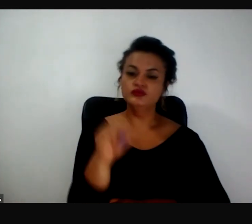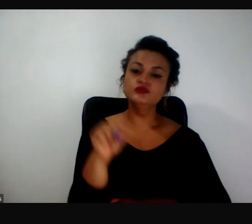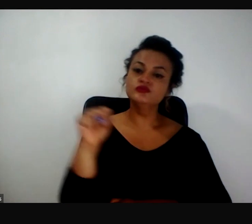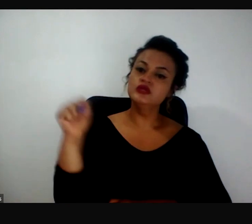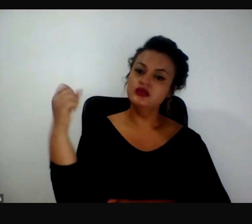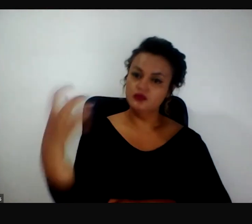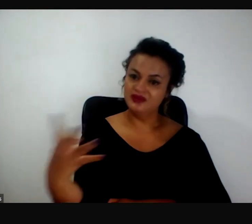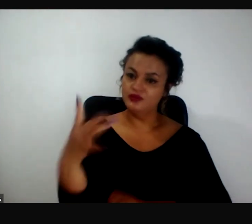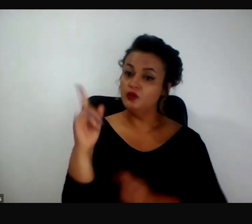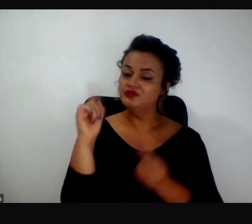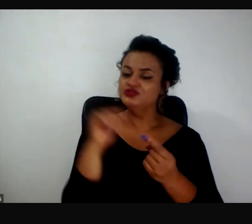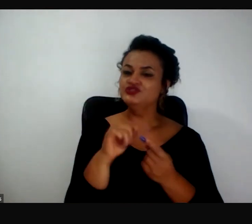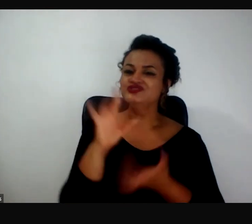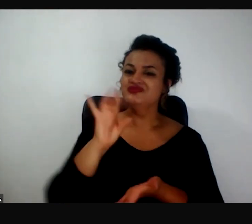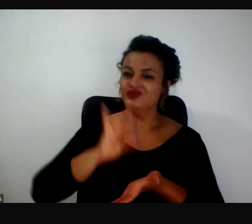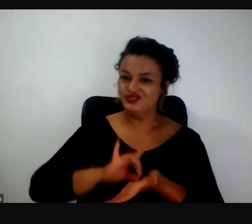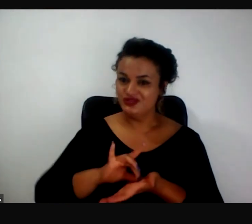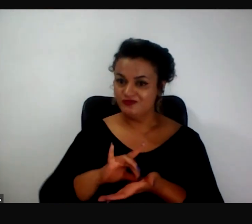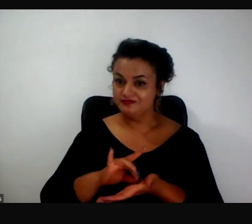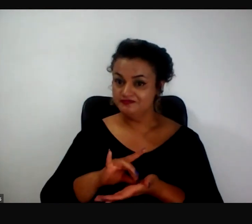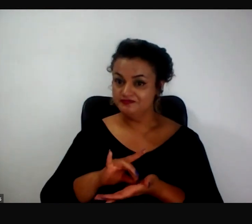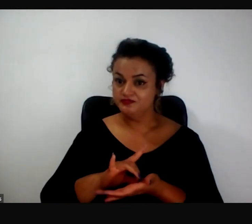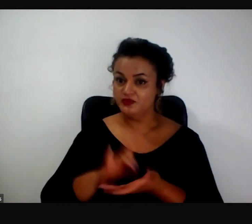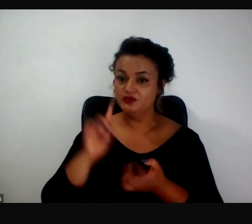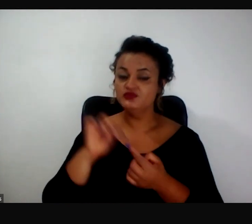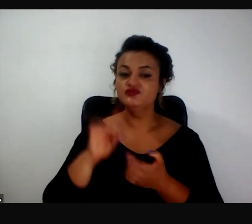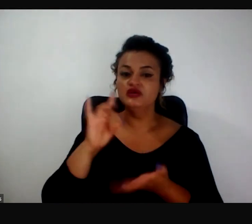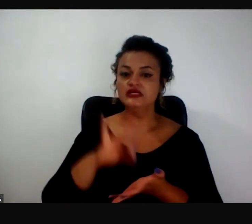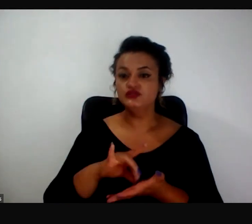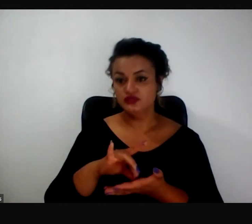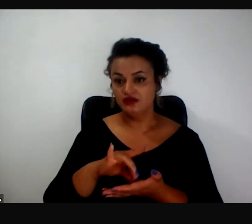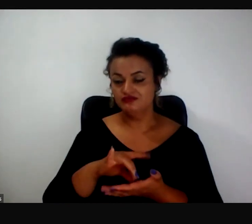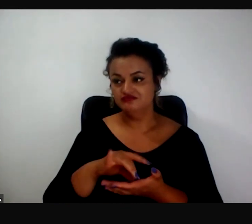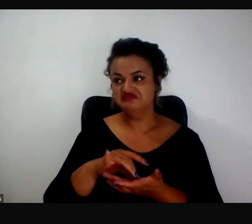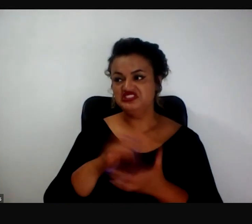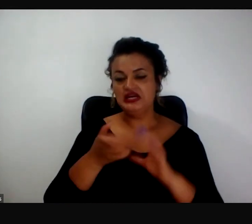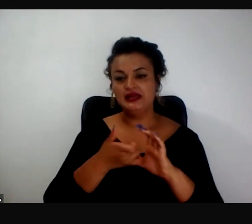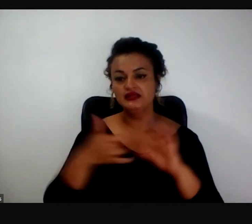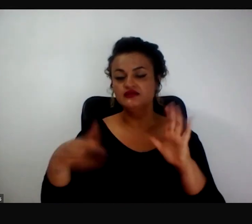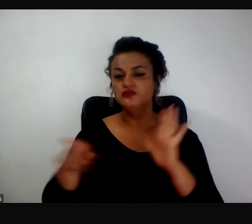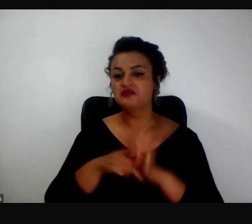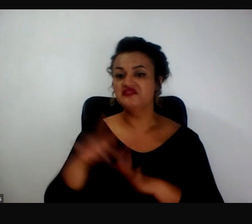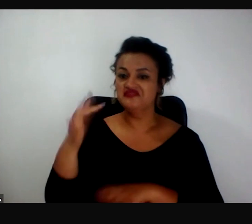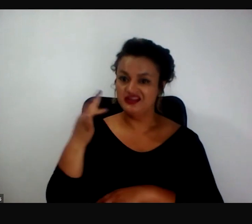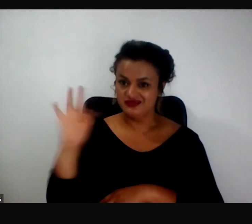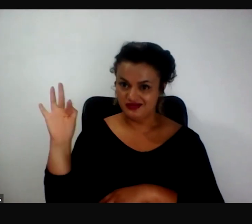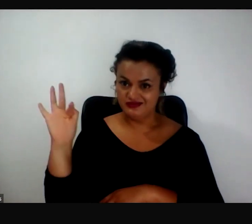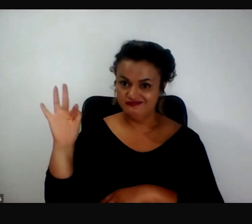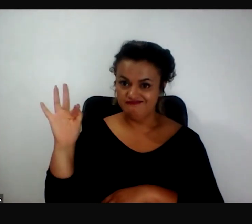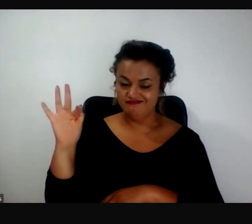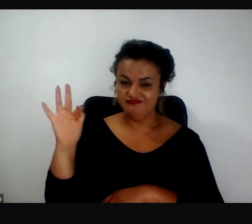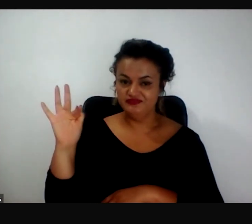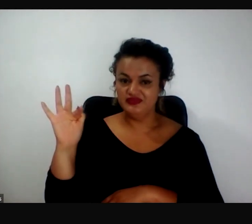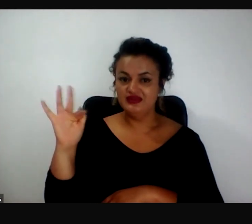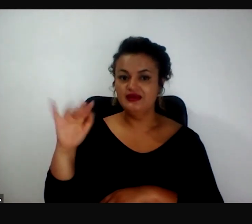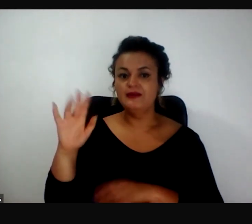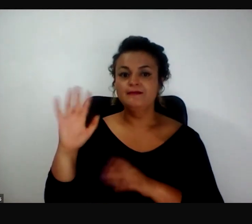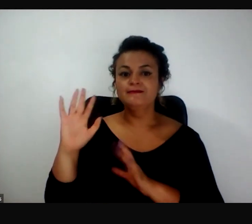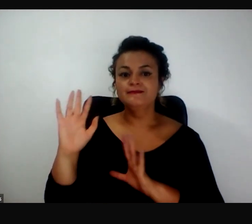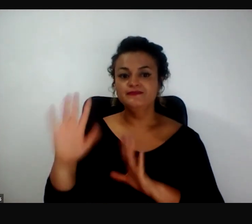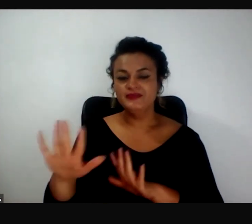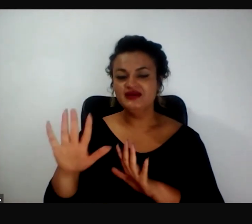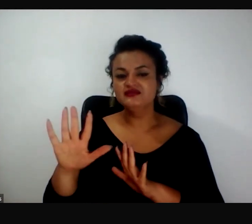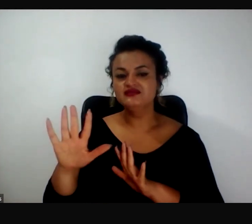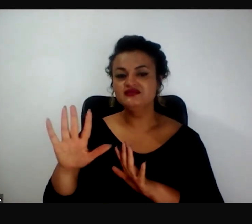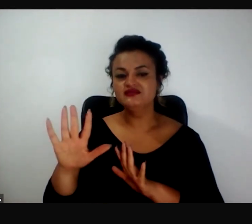ideia originária procedia do direito, naturalmente, do direito francês, do Tribunal de Cassação, mas com algumas